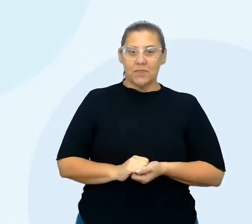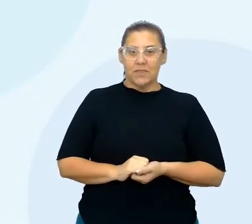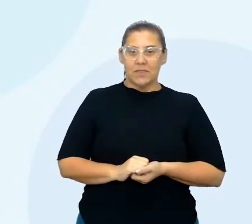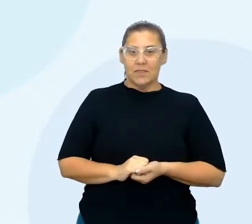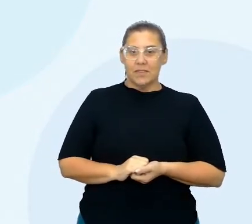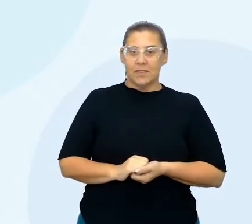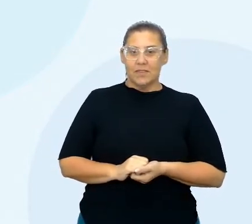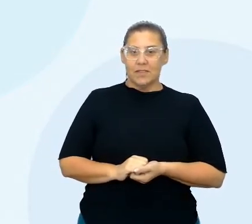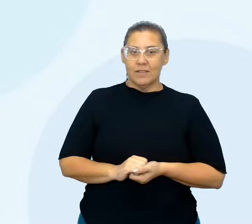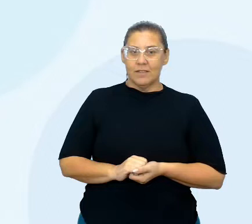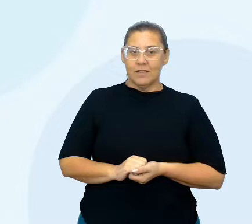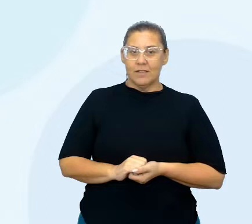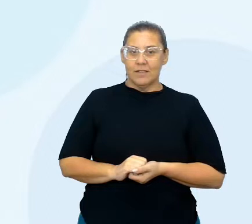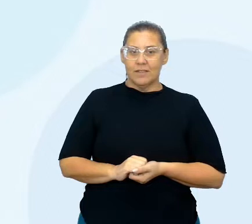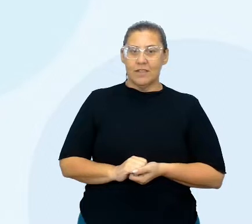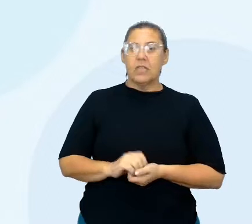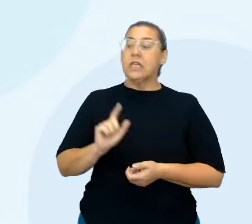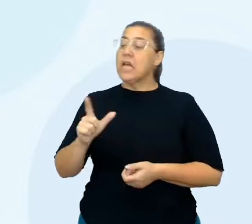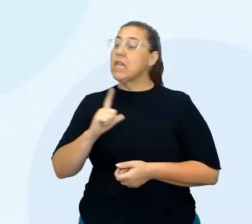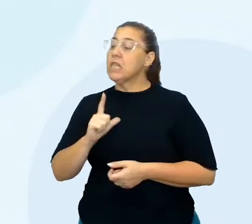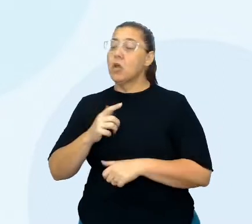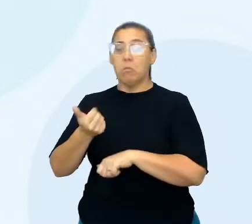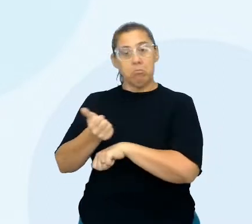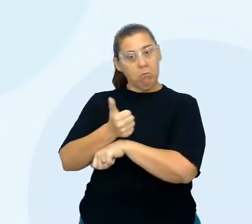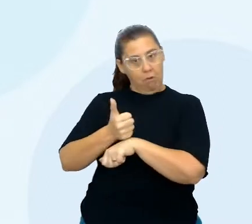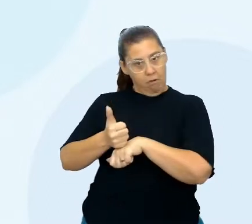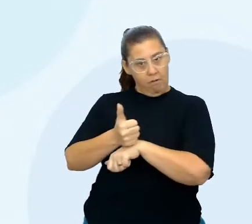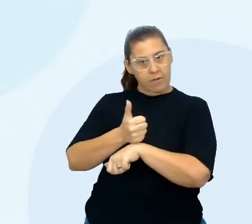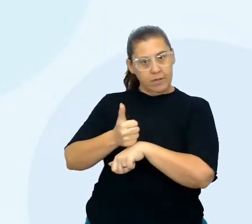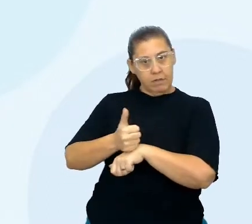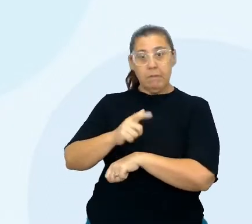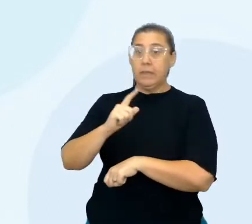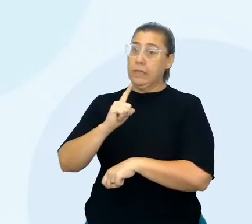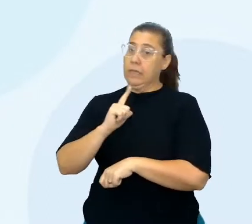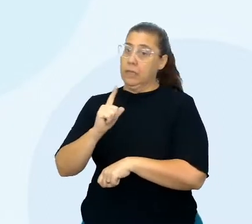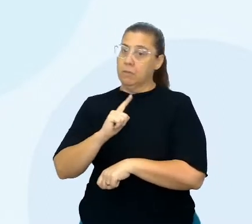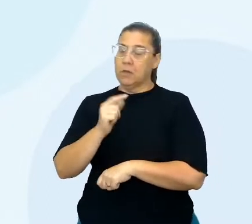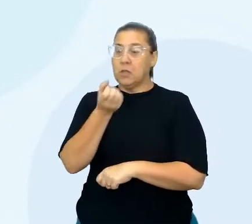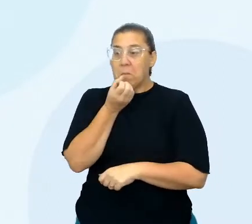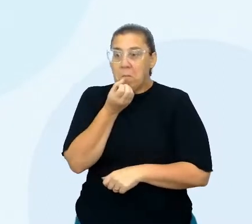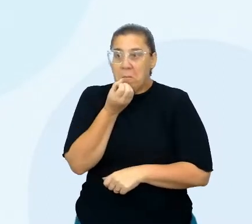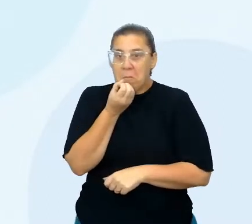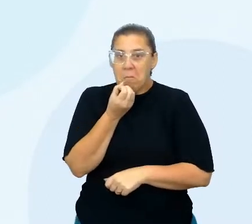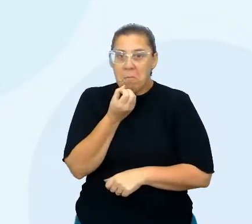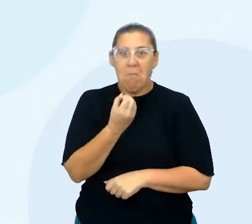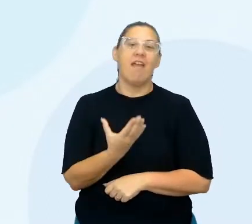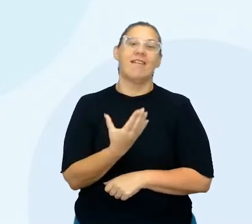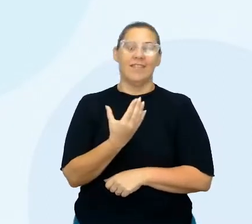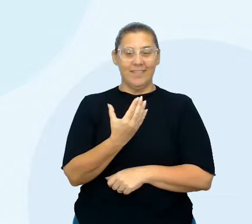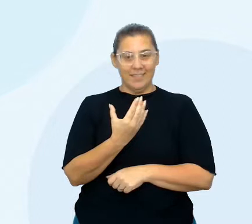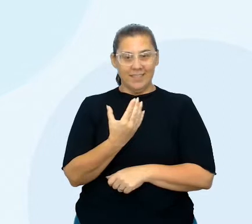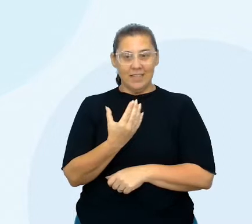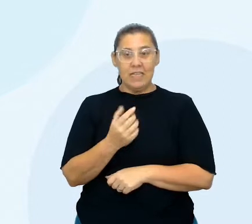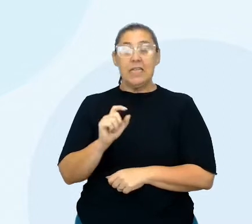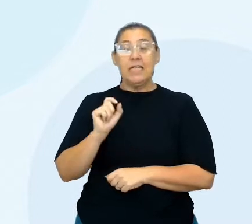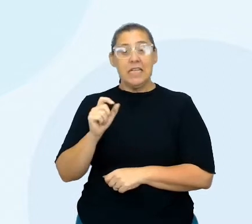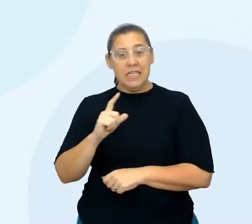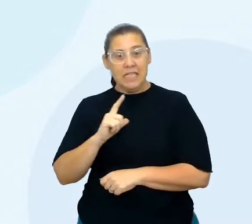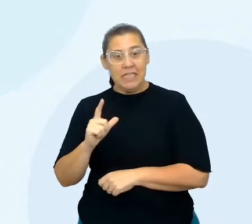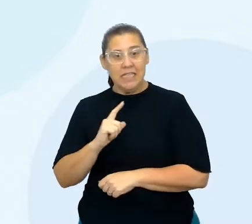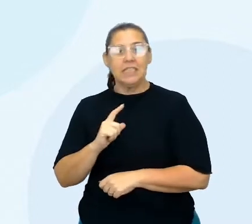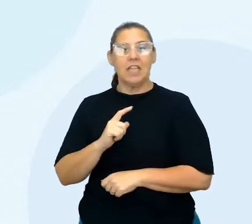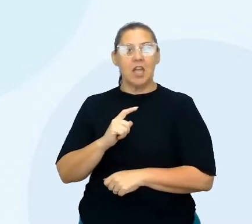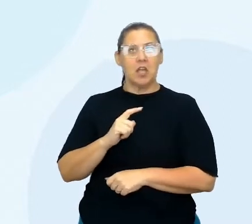Aquele quem, né, tem uma profissão, tem um bem, aquele que tem